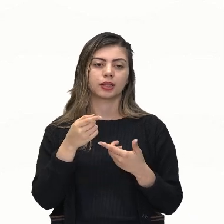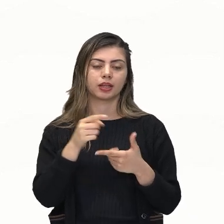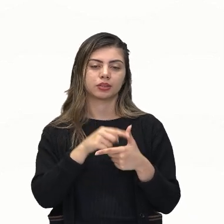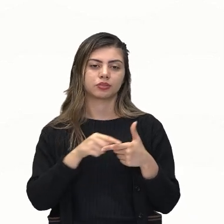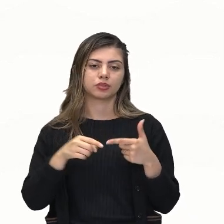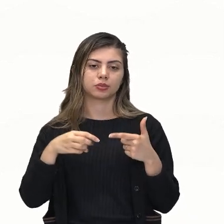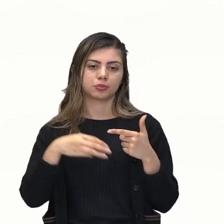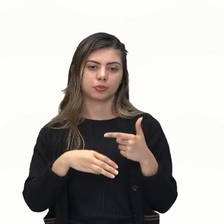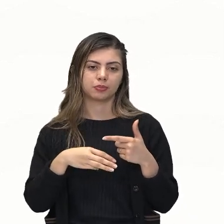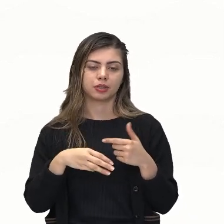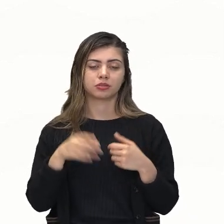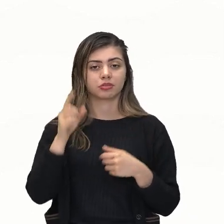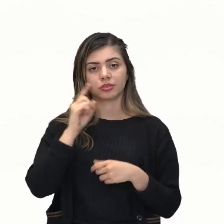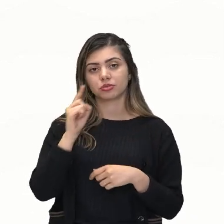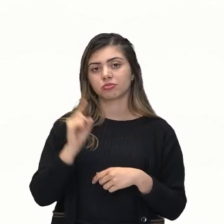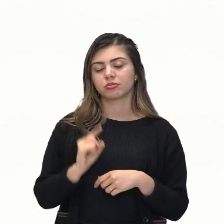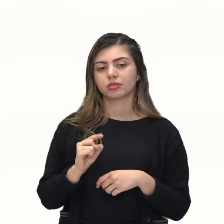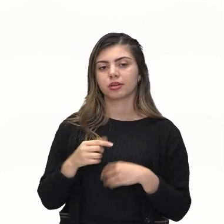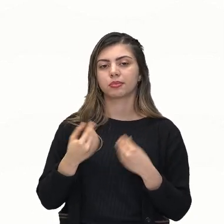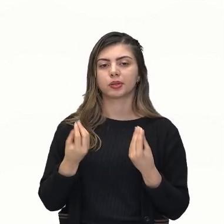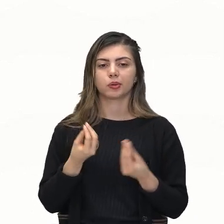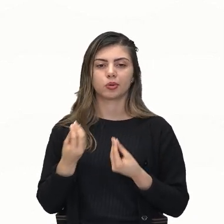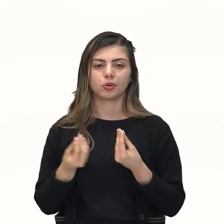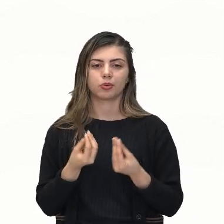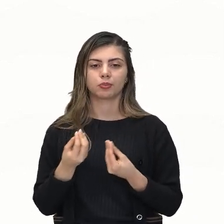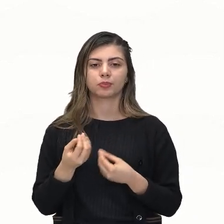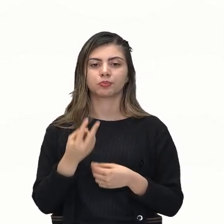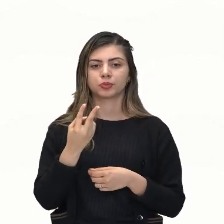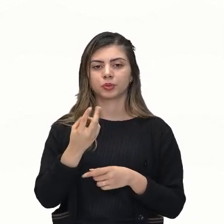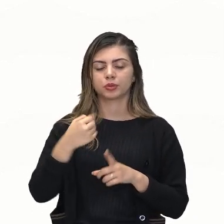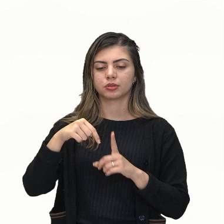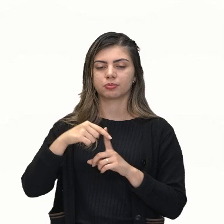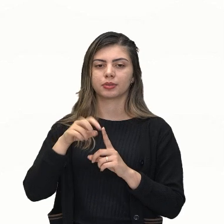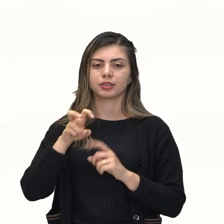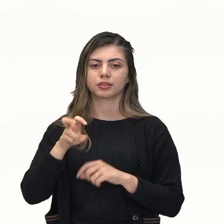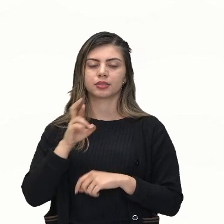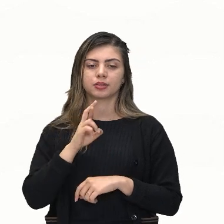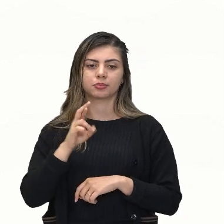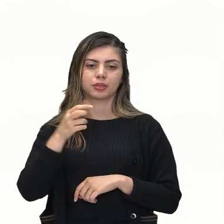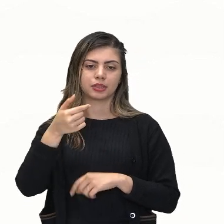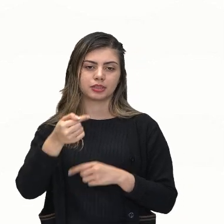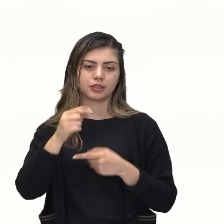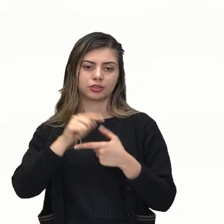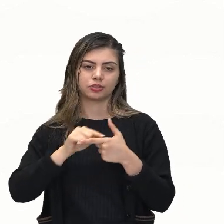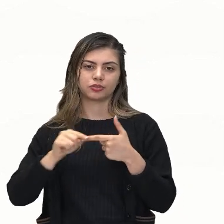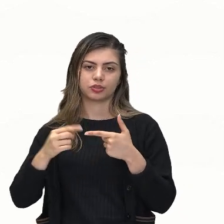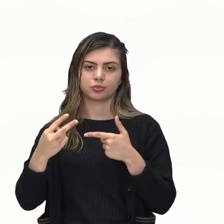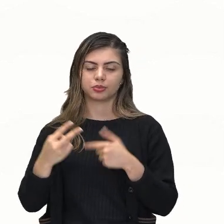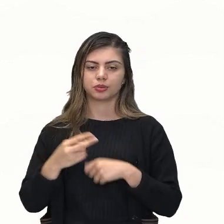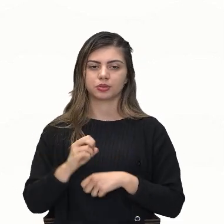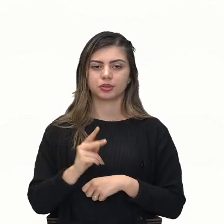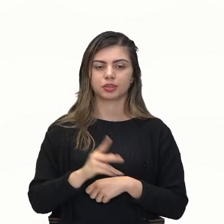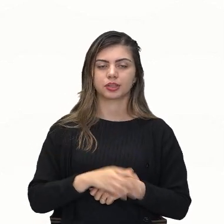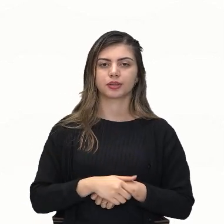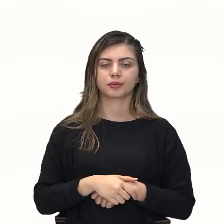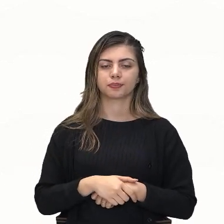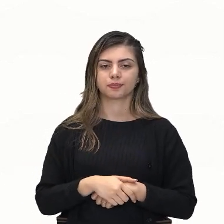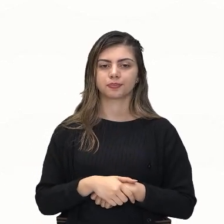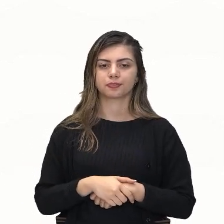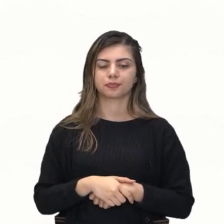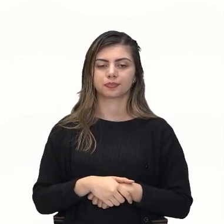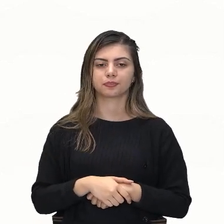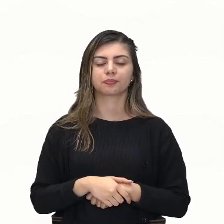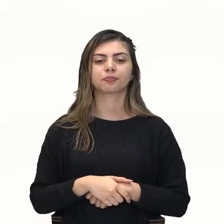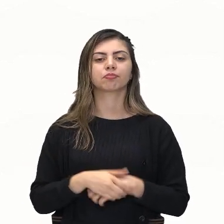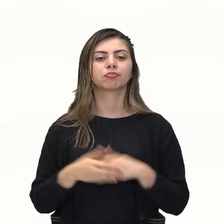qual é. Então aqui vai ficar 2 mais 5, que é 7, sobre 2. Beleza? Beleza.